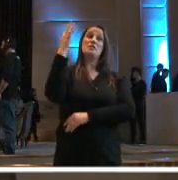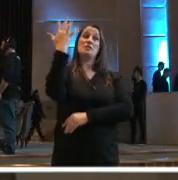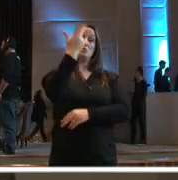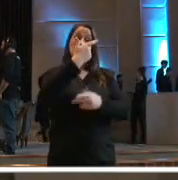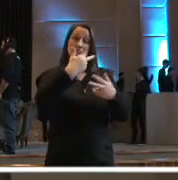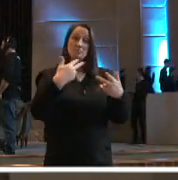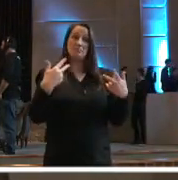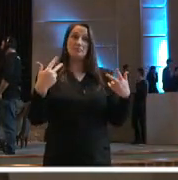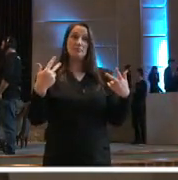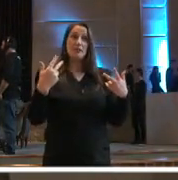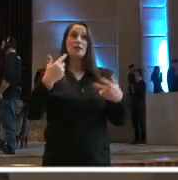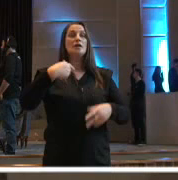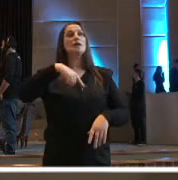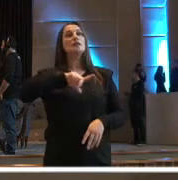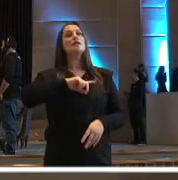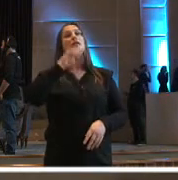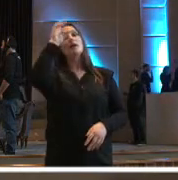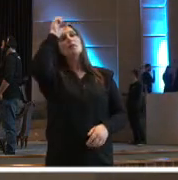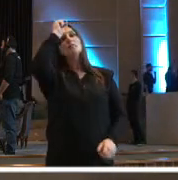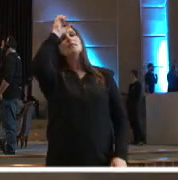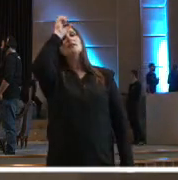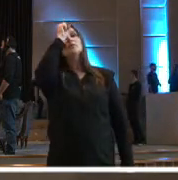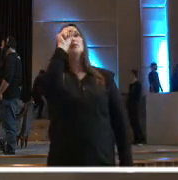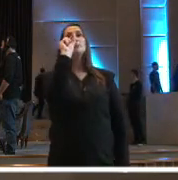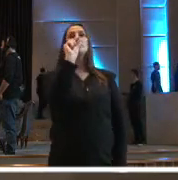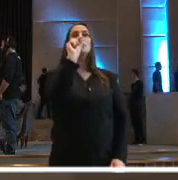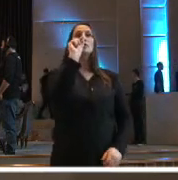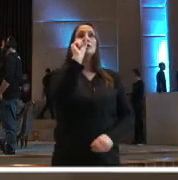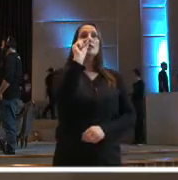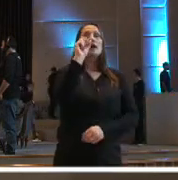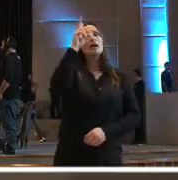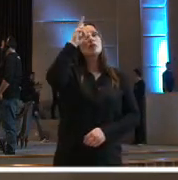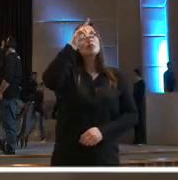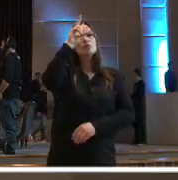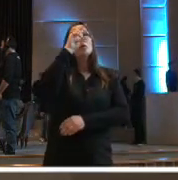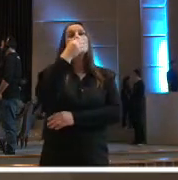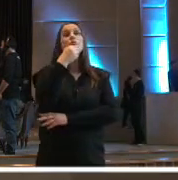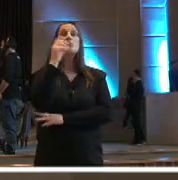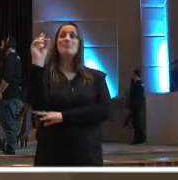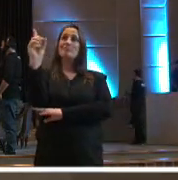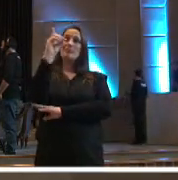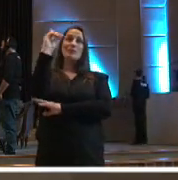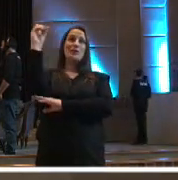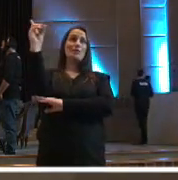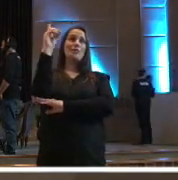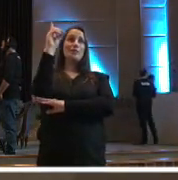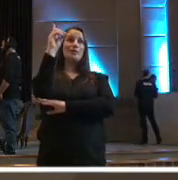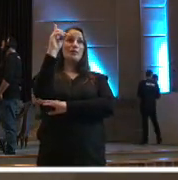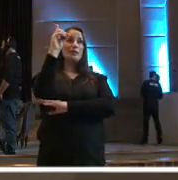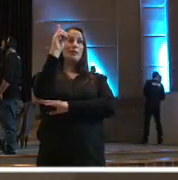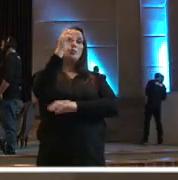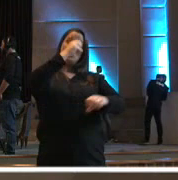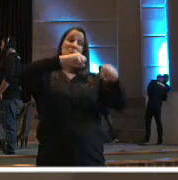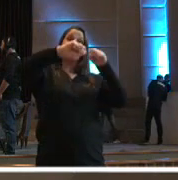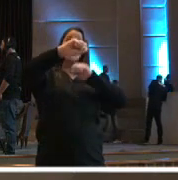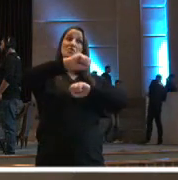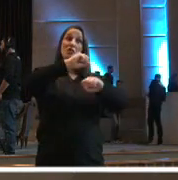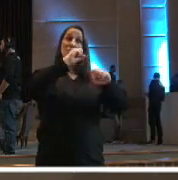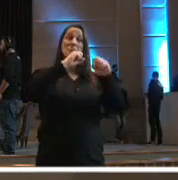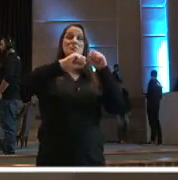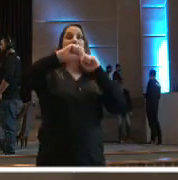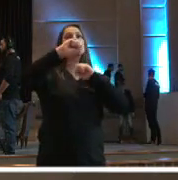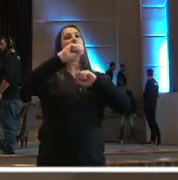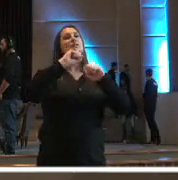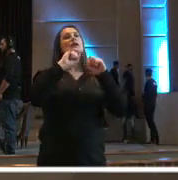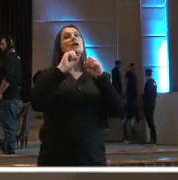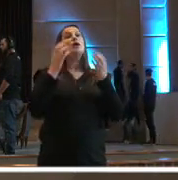E a gente vai acabando aprendendo um pouco da história de Davi através dos salmos que ele escreveu naquelas circunstâncias.